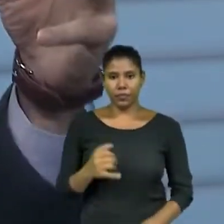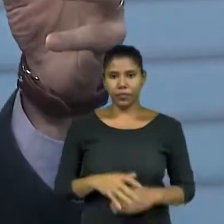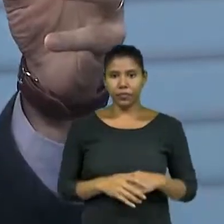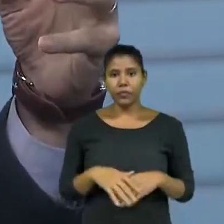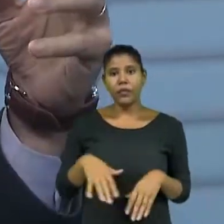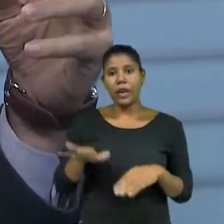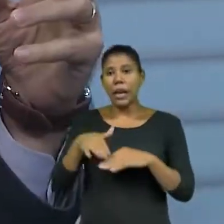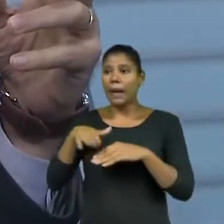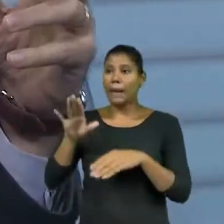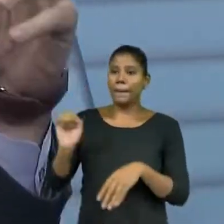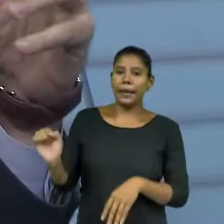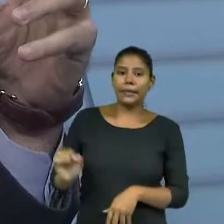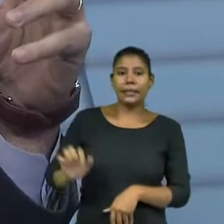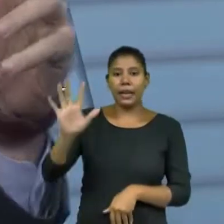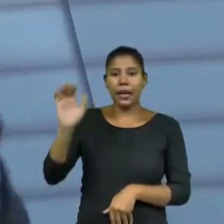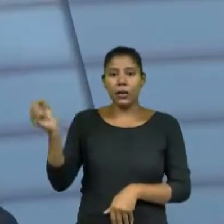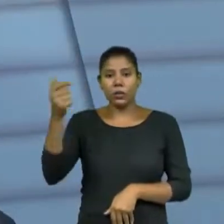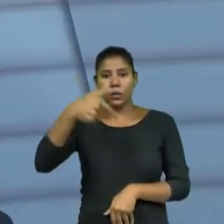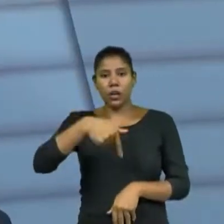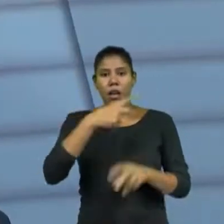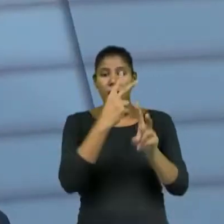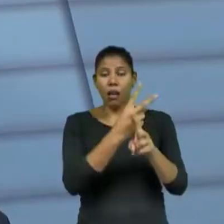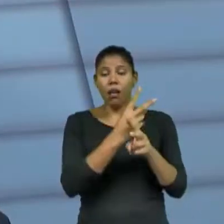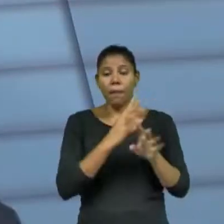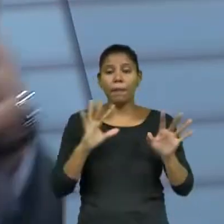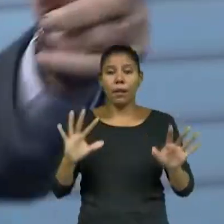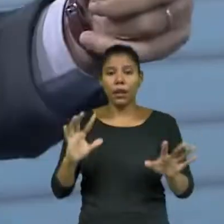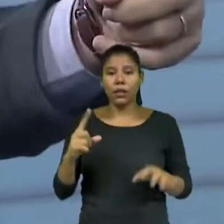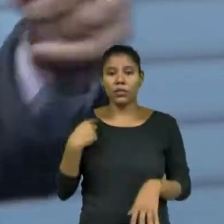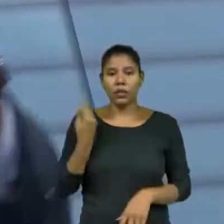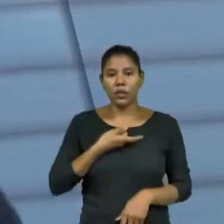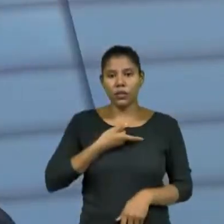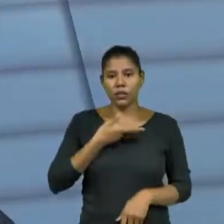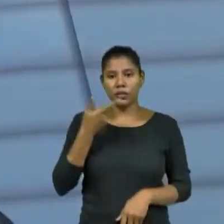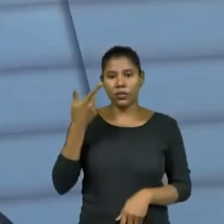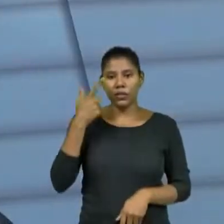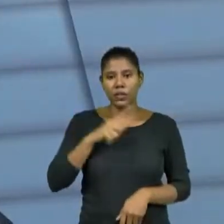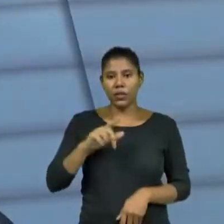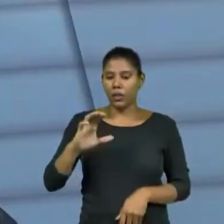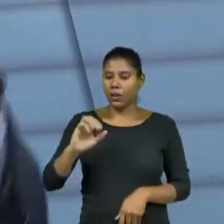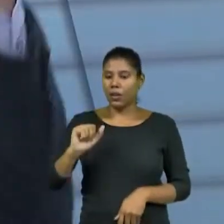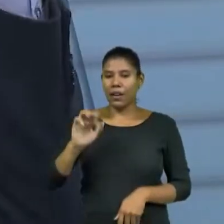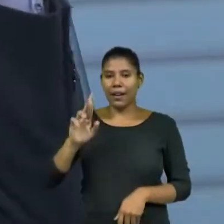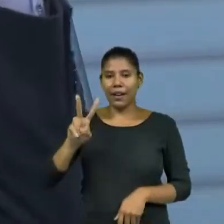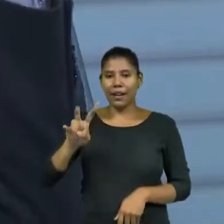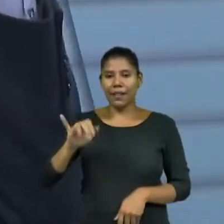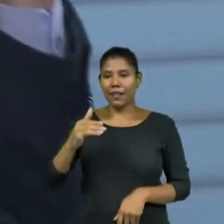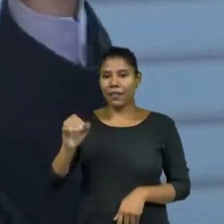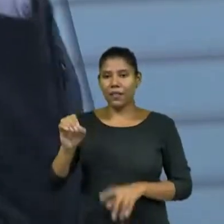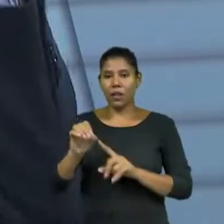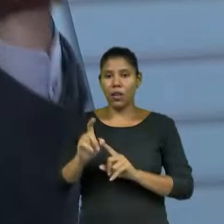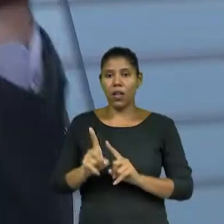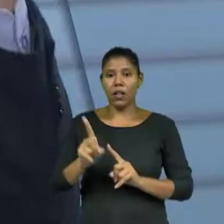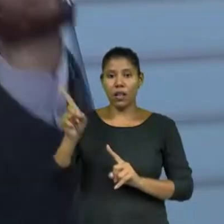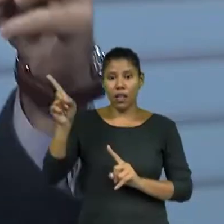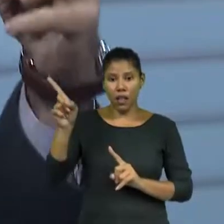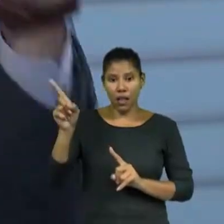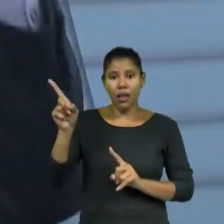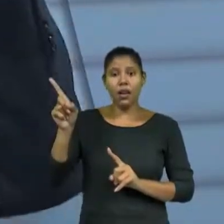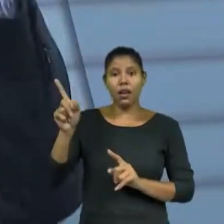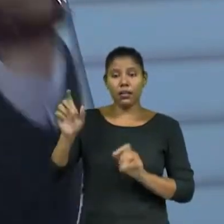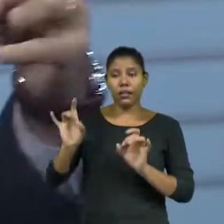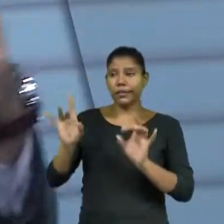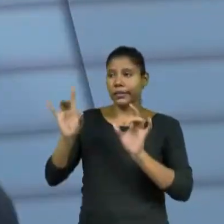caro do que a eólica em terra, mas a gente compete com os carvão que você disse. Que ainda está se fazendo